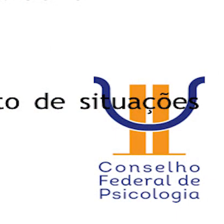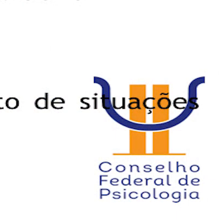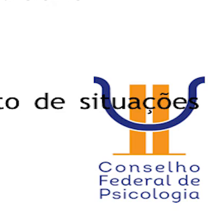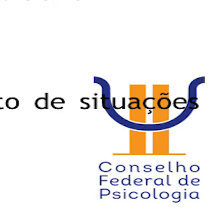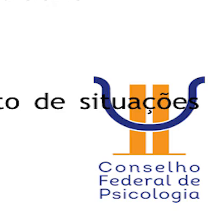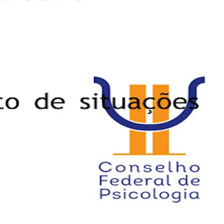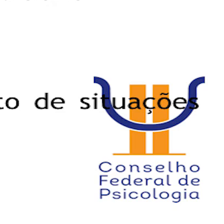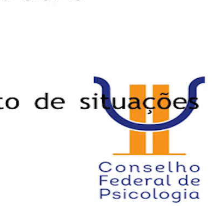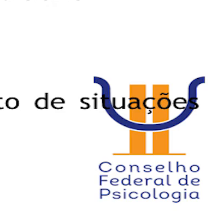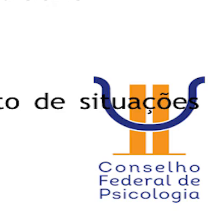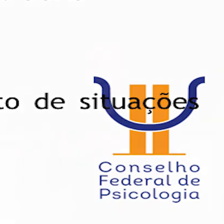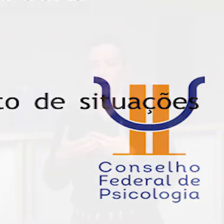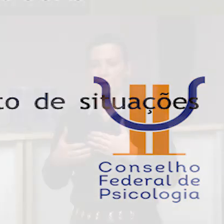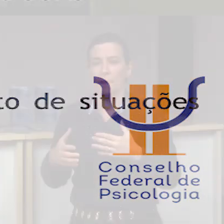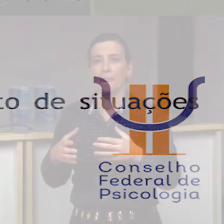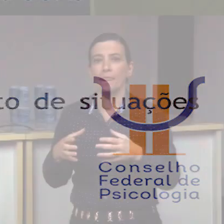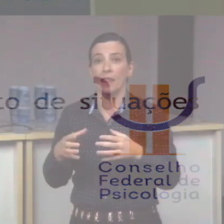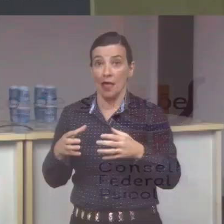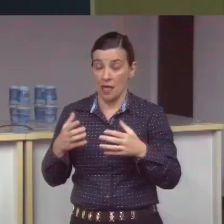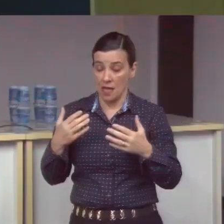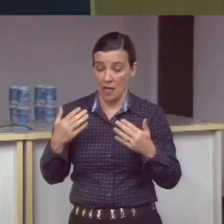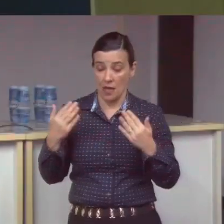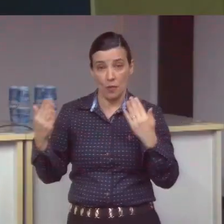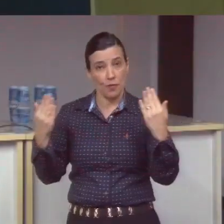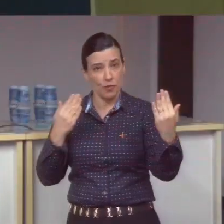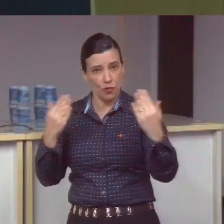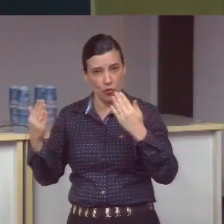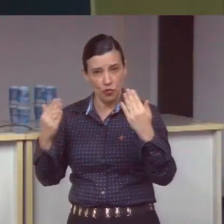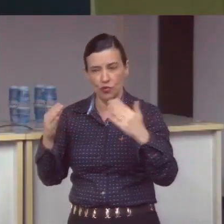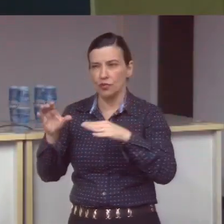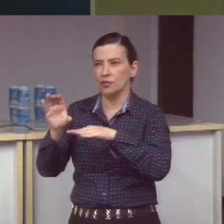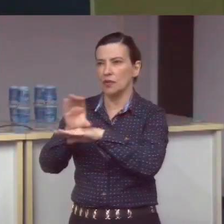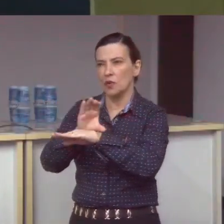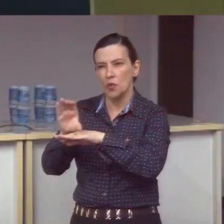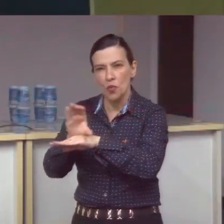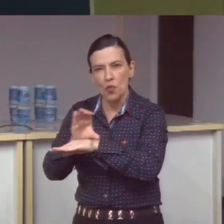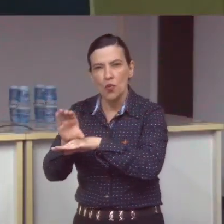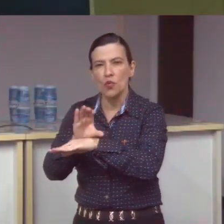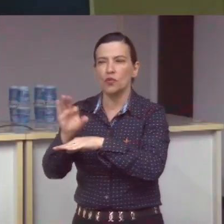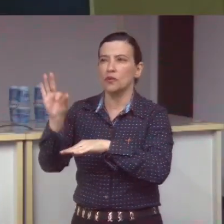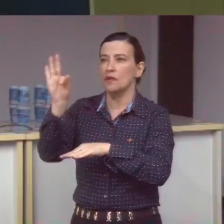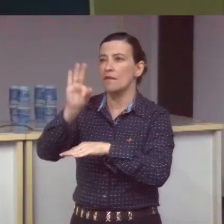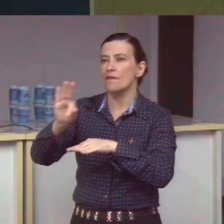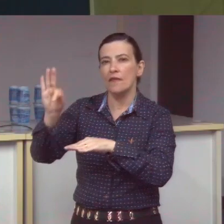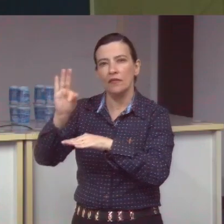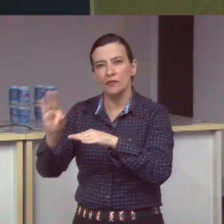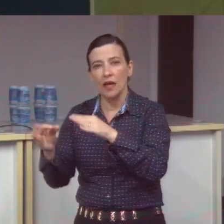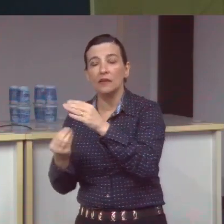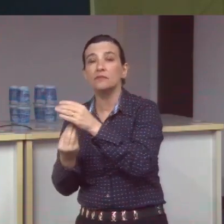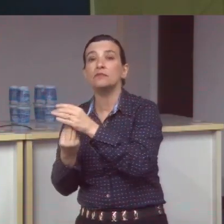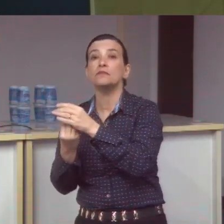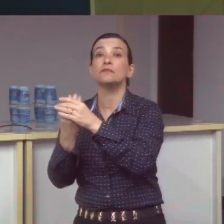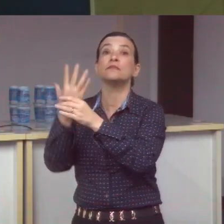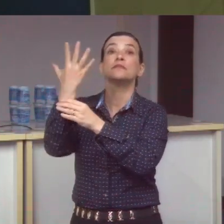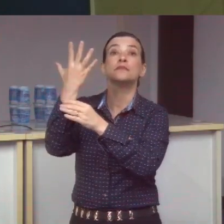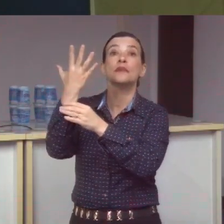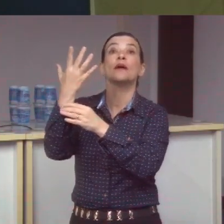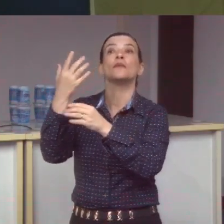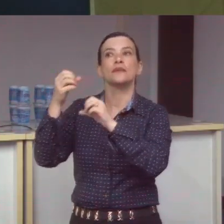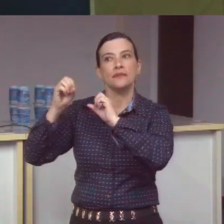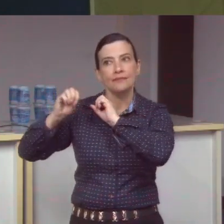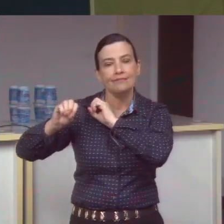na formação do psicólogo, nos cursos de psicologia, inserir esta formação, para que